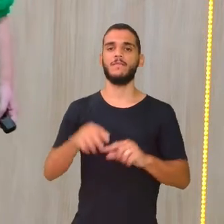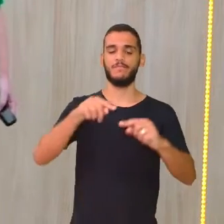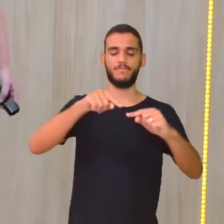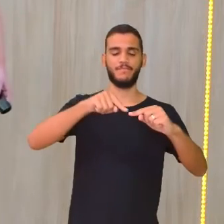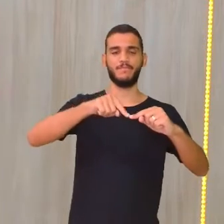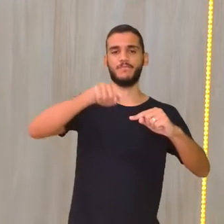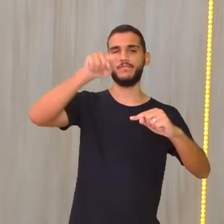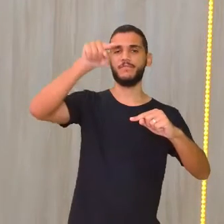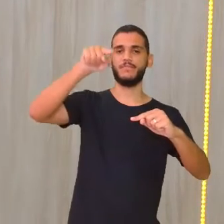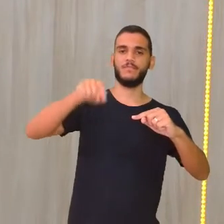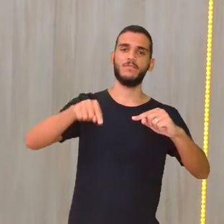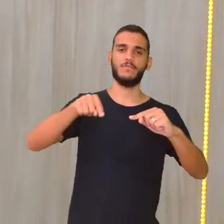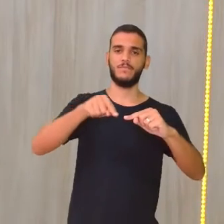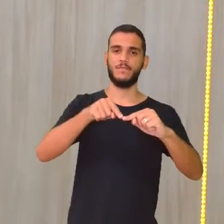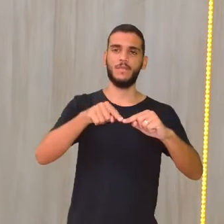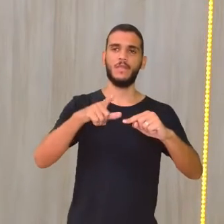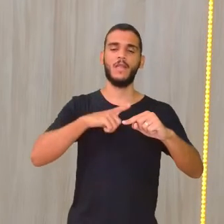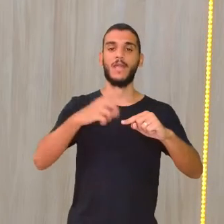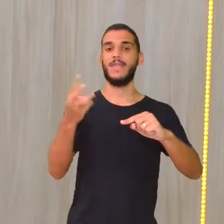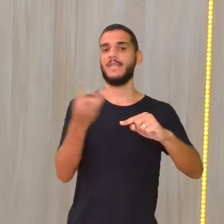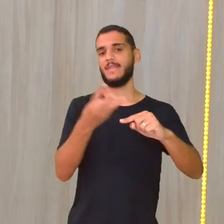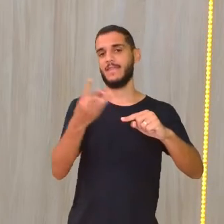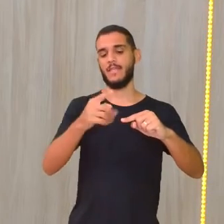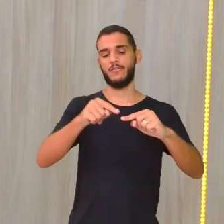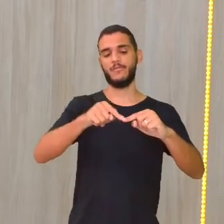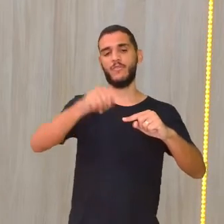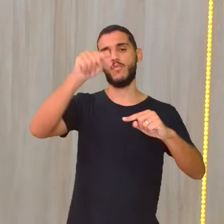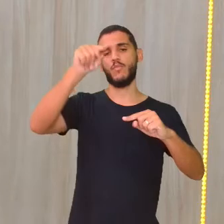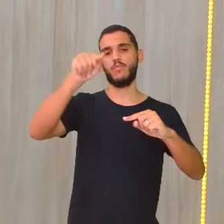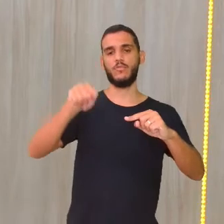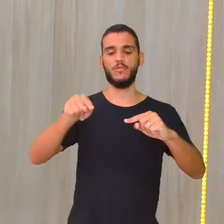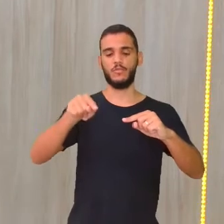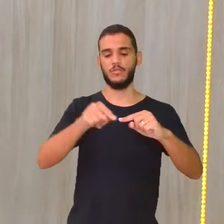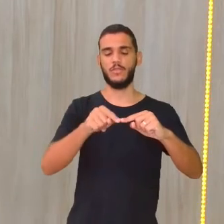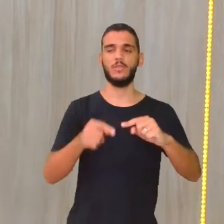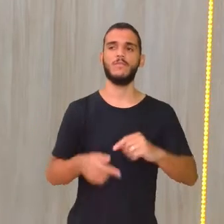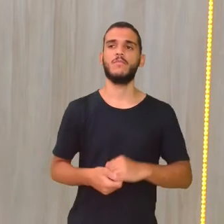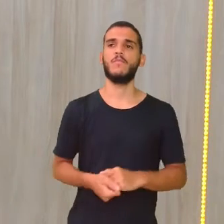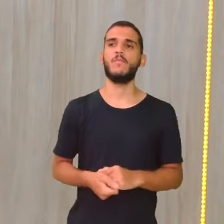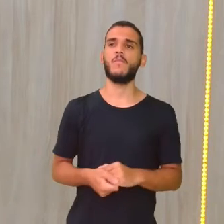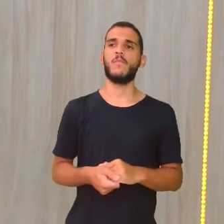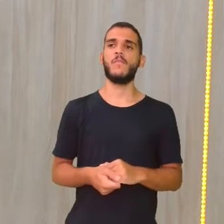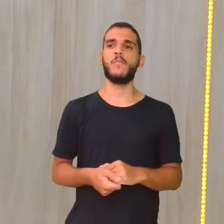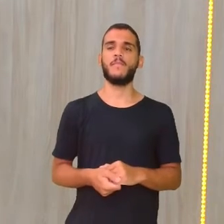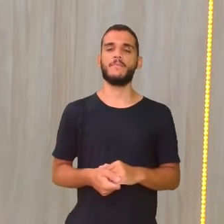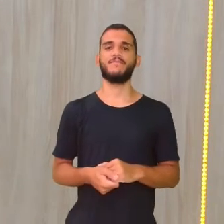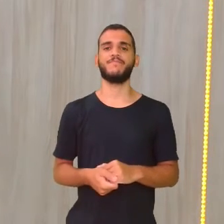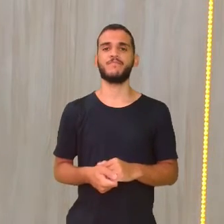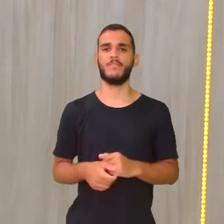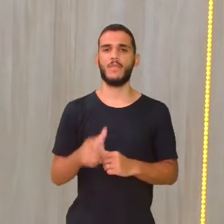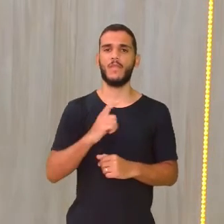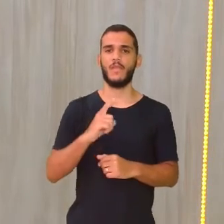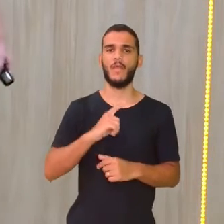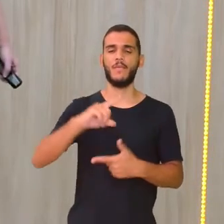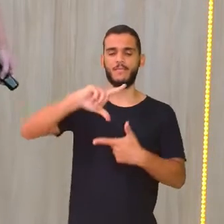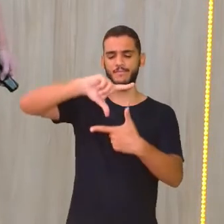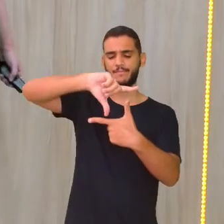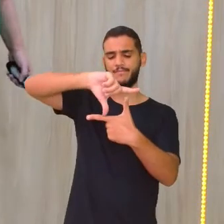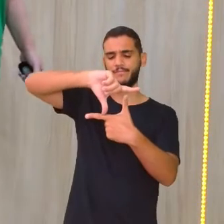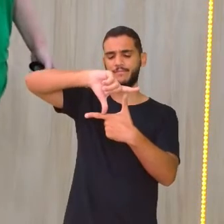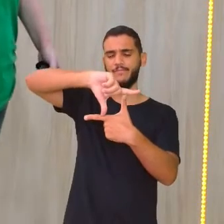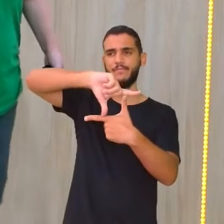triângulos. 3, né? A gente já falou aqui, tricampeão. Eita, professora, a senhora trouxe o quadrado. O